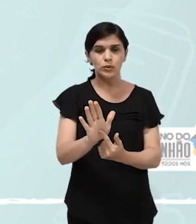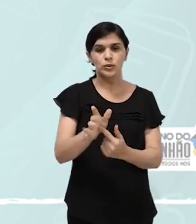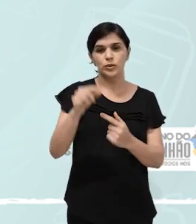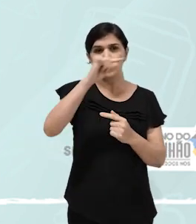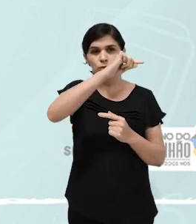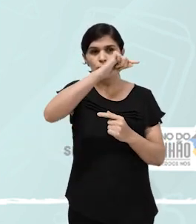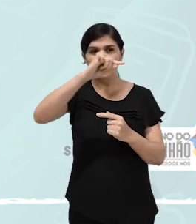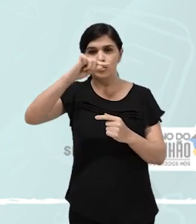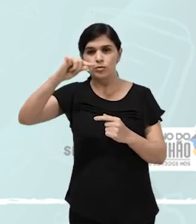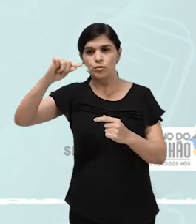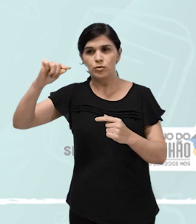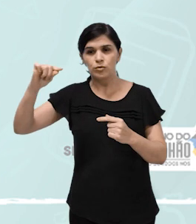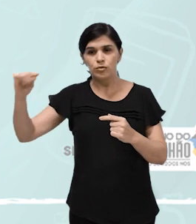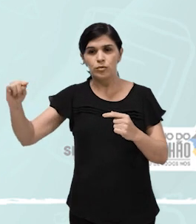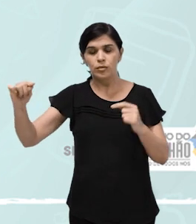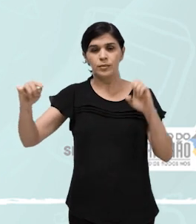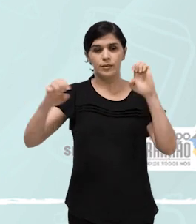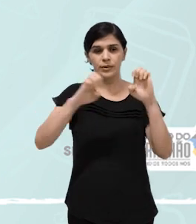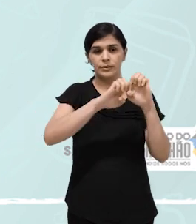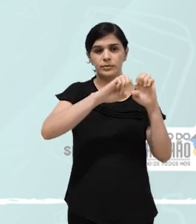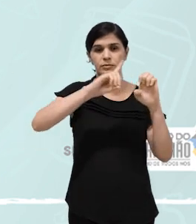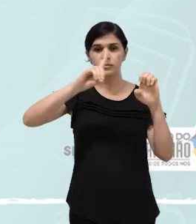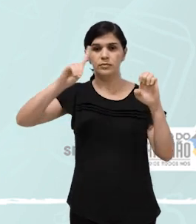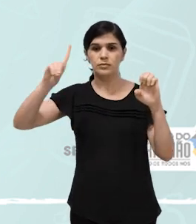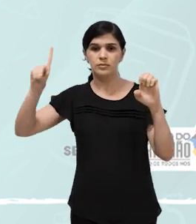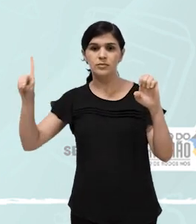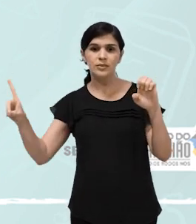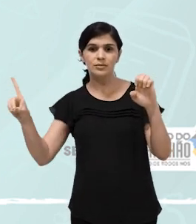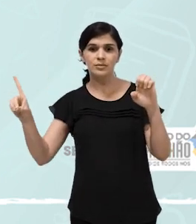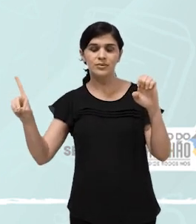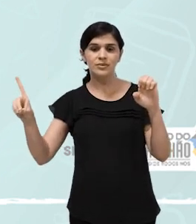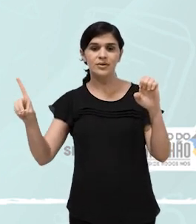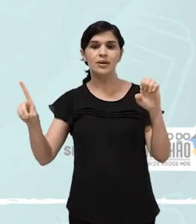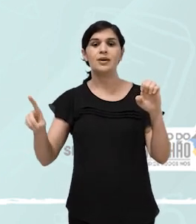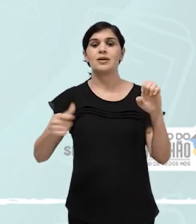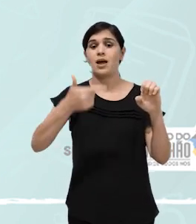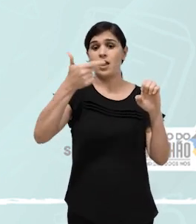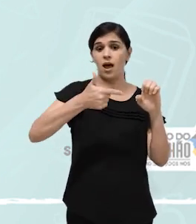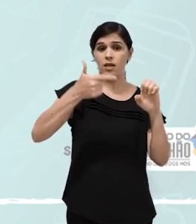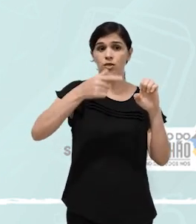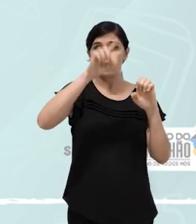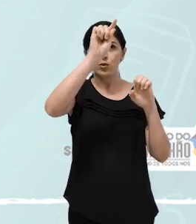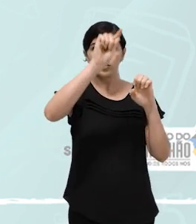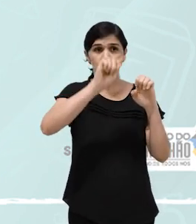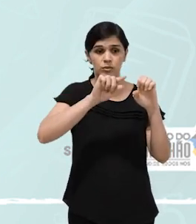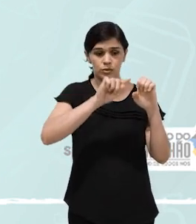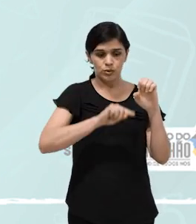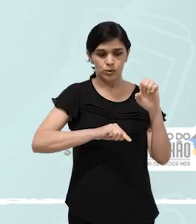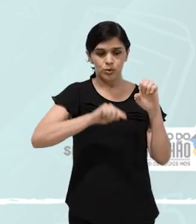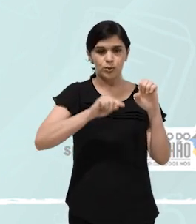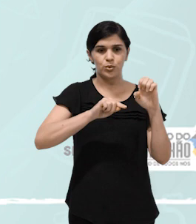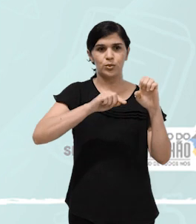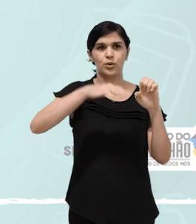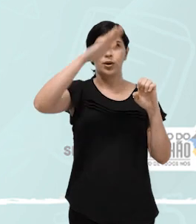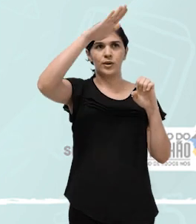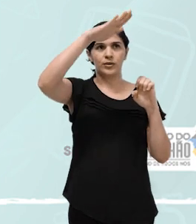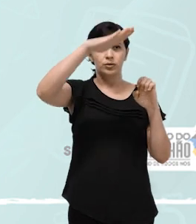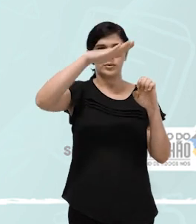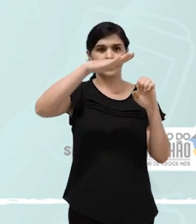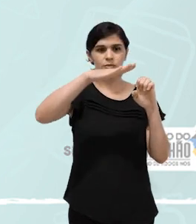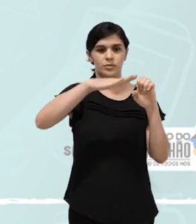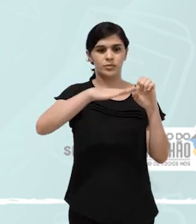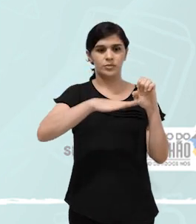de cima para baixo. Então, quais são essas propriedades? Olha só, se a gente observar, por exemplo, a letra